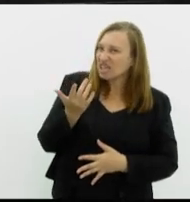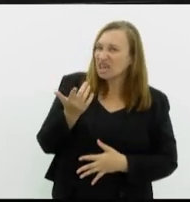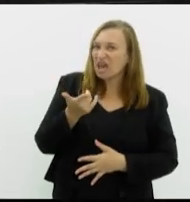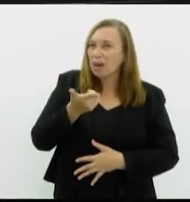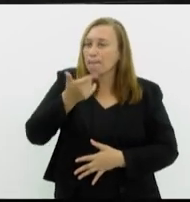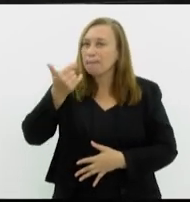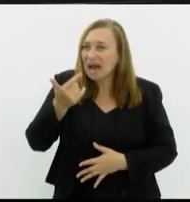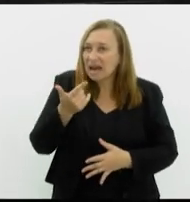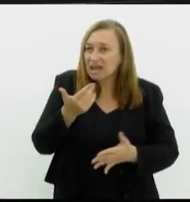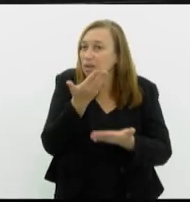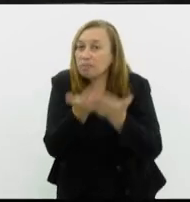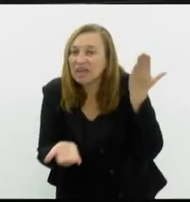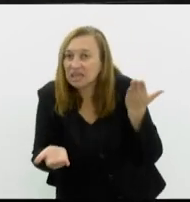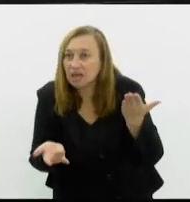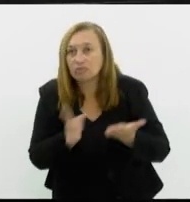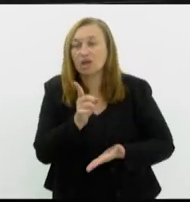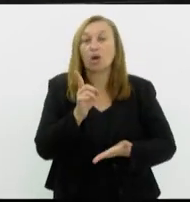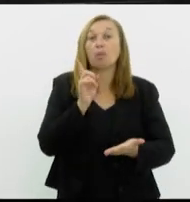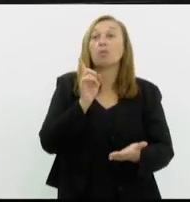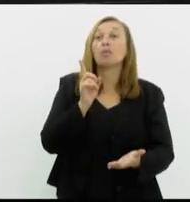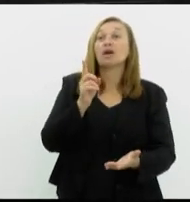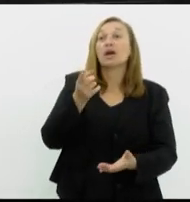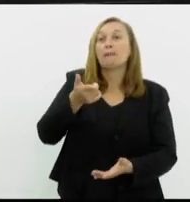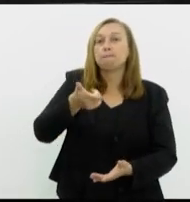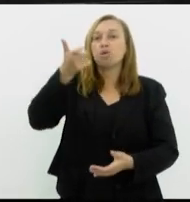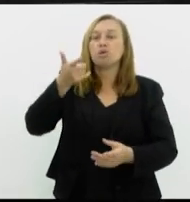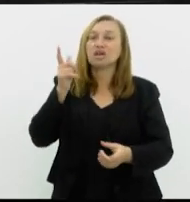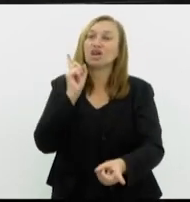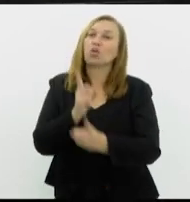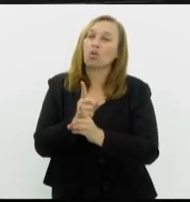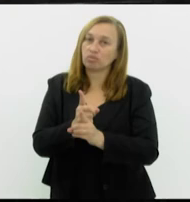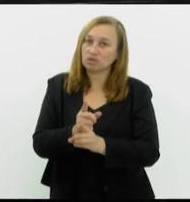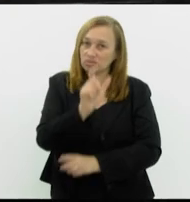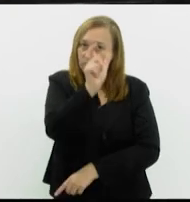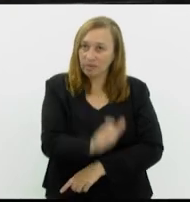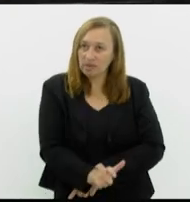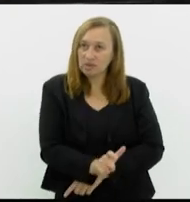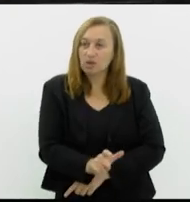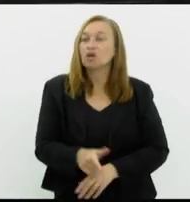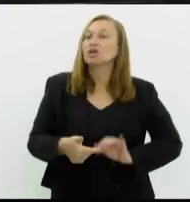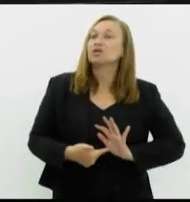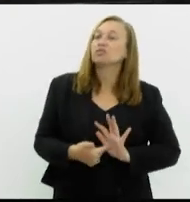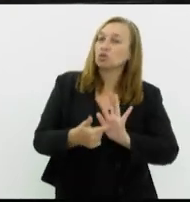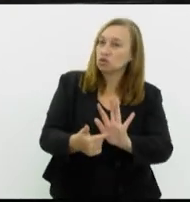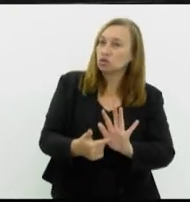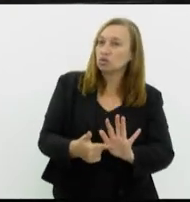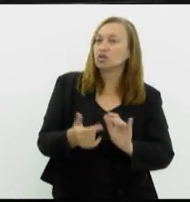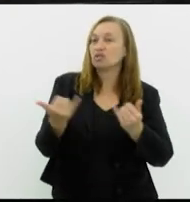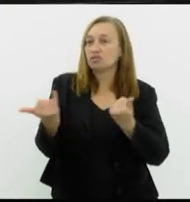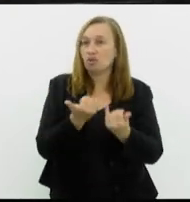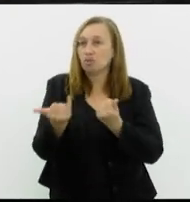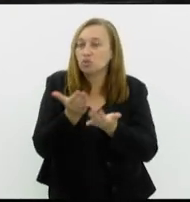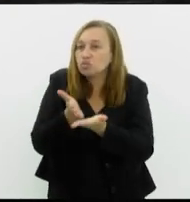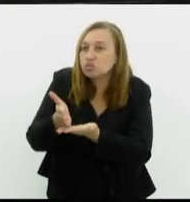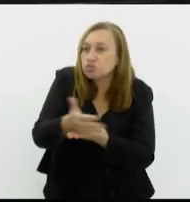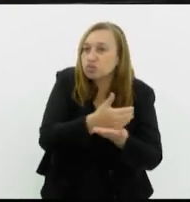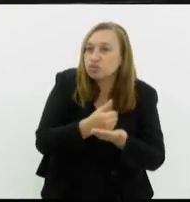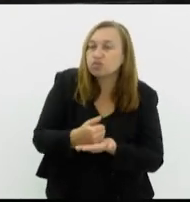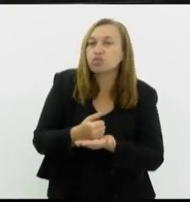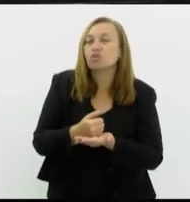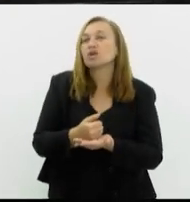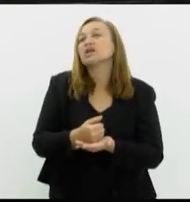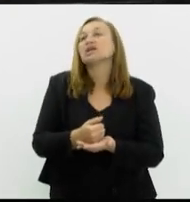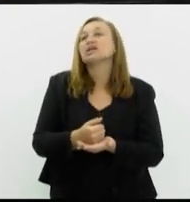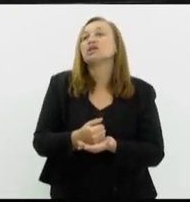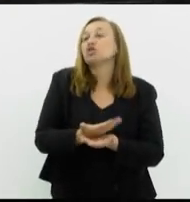perdida, existe bala achada, e, normalmente, nesses casos, como demonstrou aqui os dados do Fogo Cruzado,